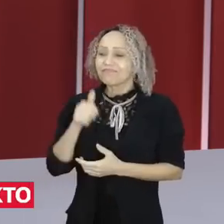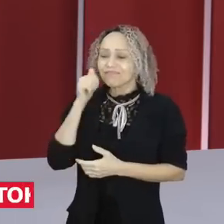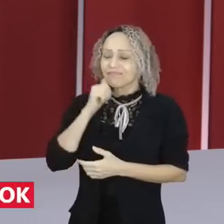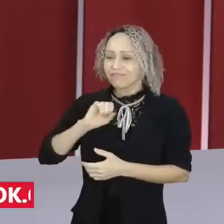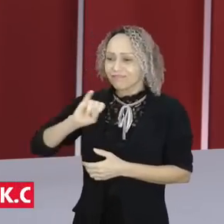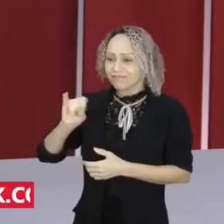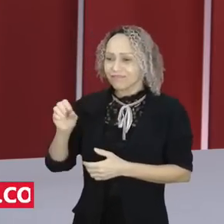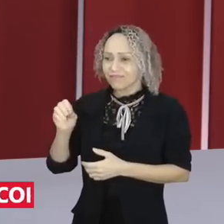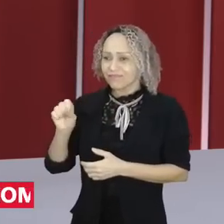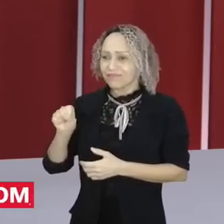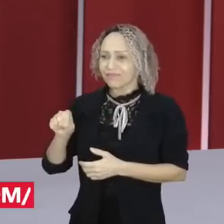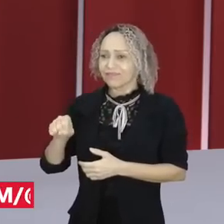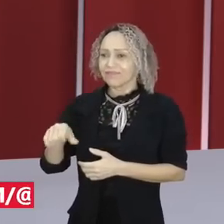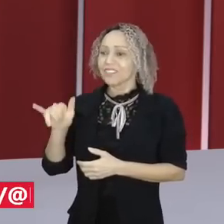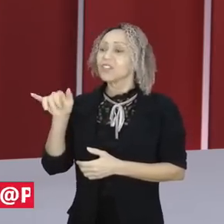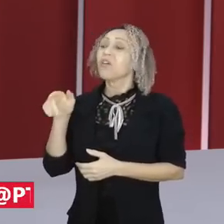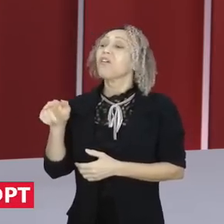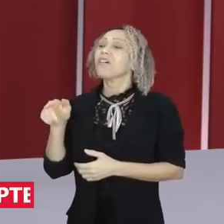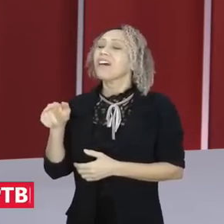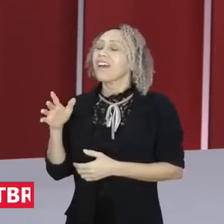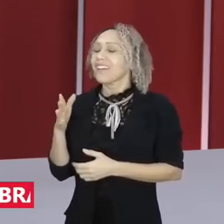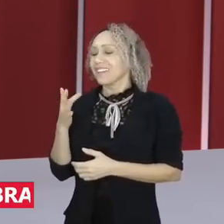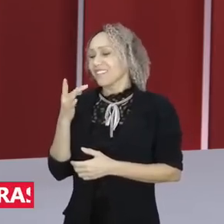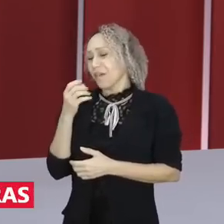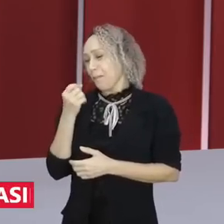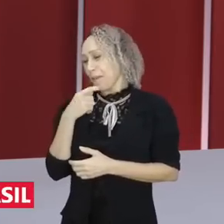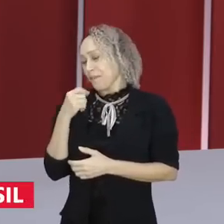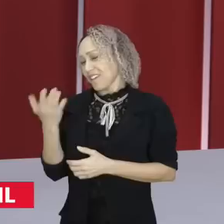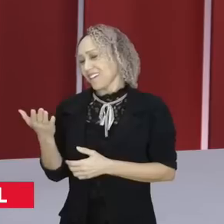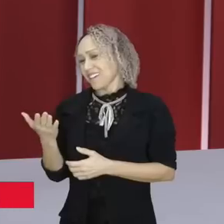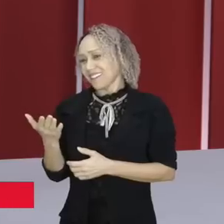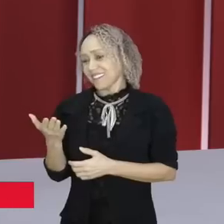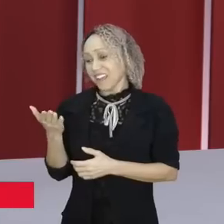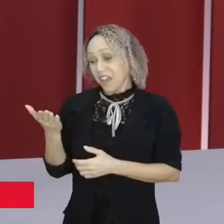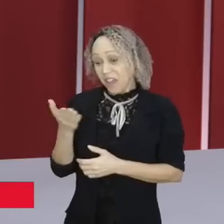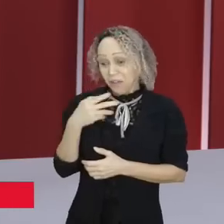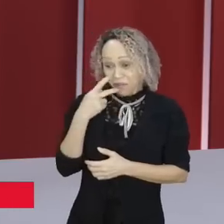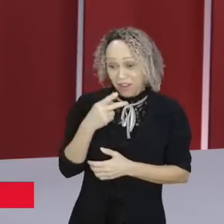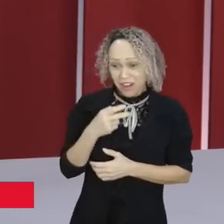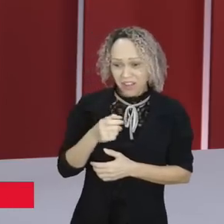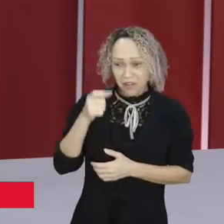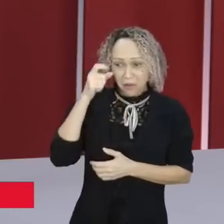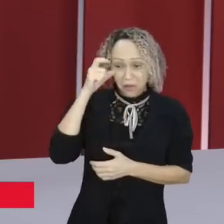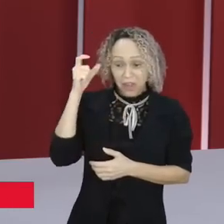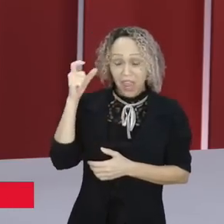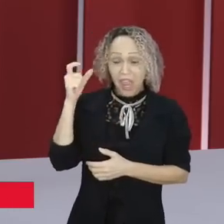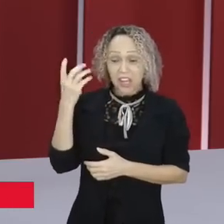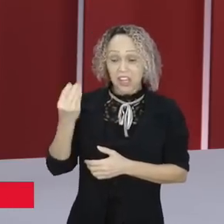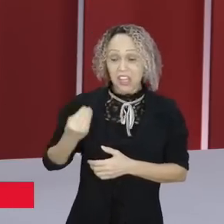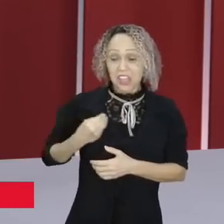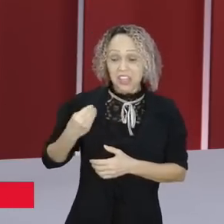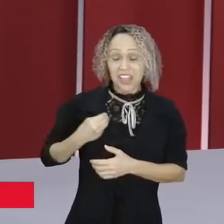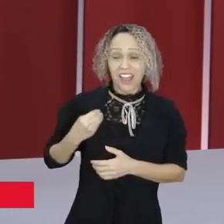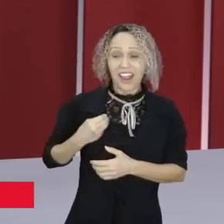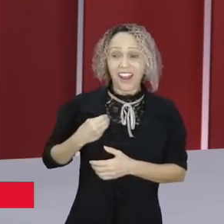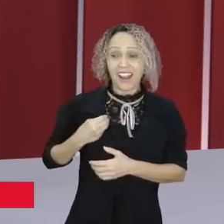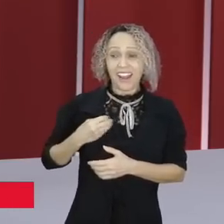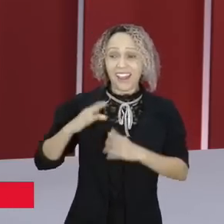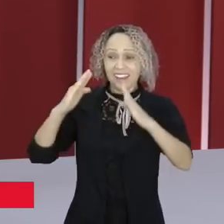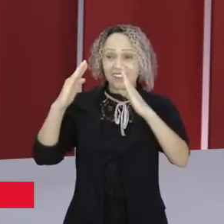muito bem-humorada. Guedes acampou na Granja do Torto e não está se mexendo para sair. Acho que ele vai precisar ser